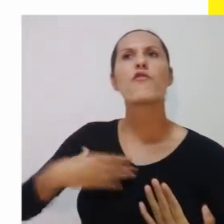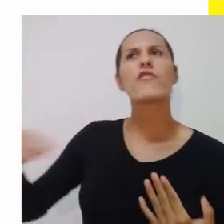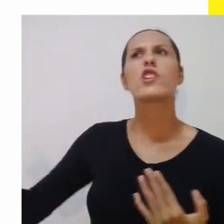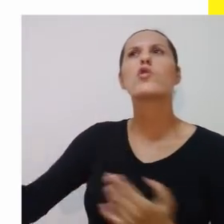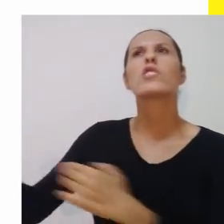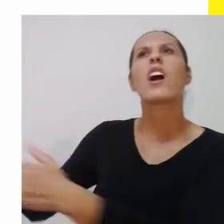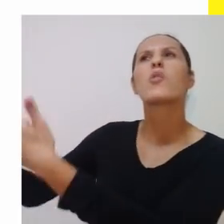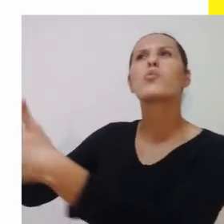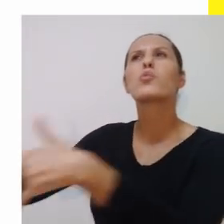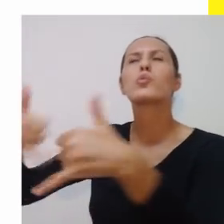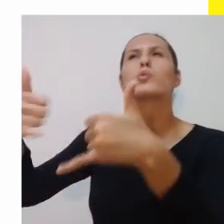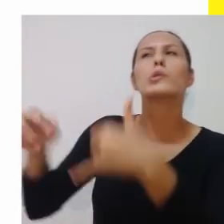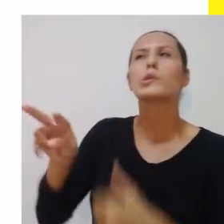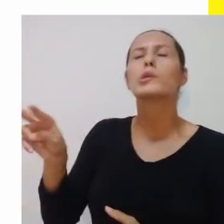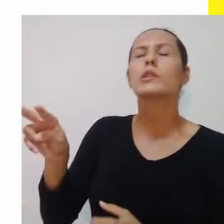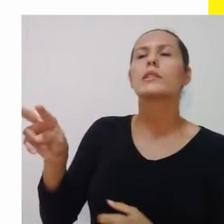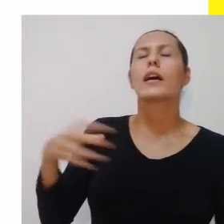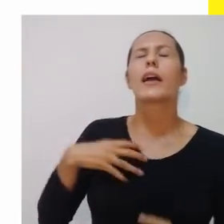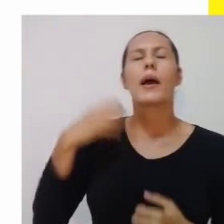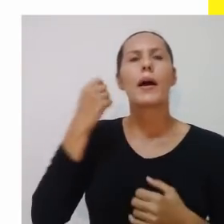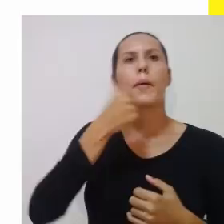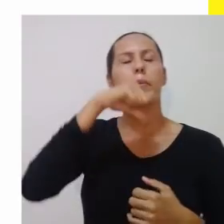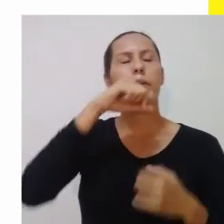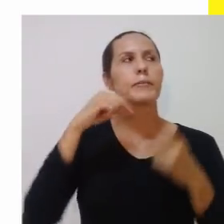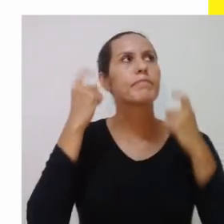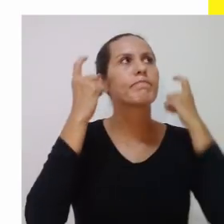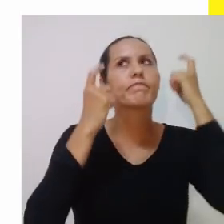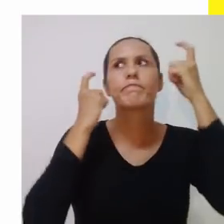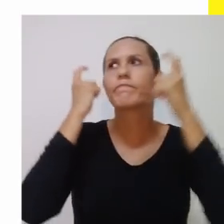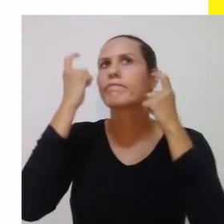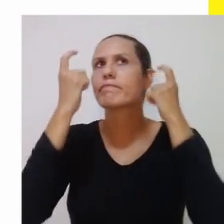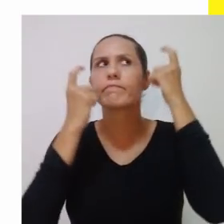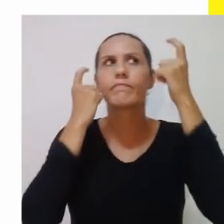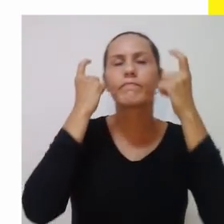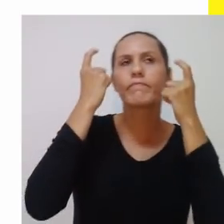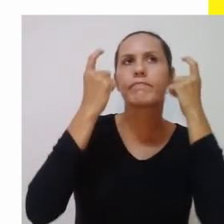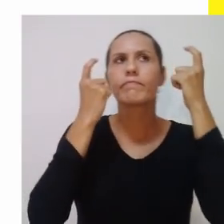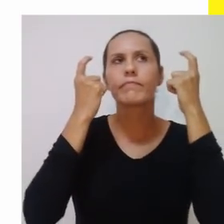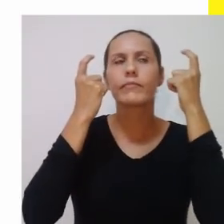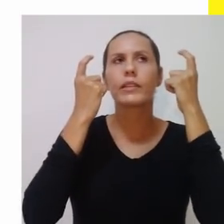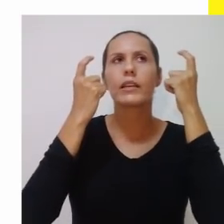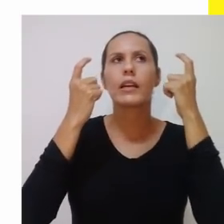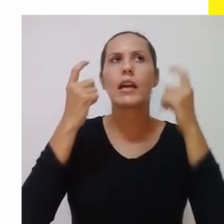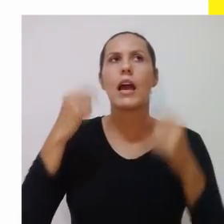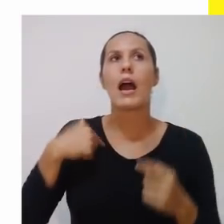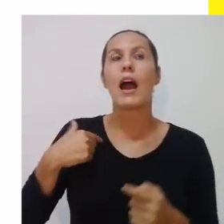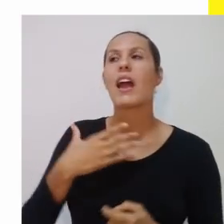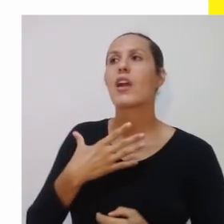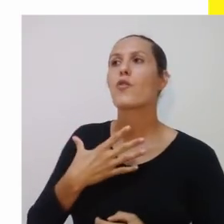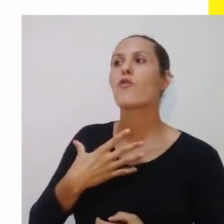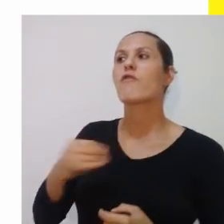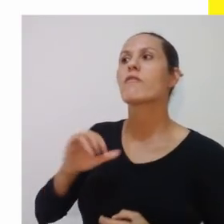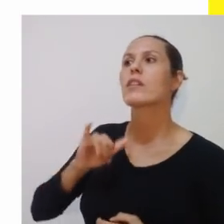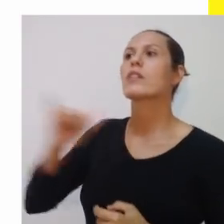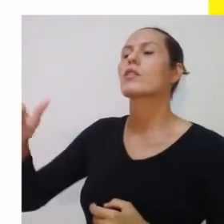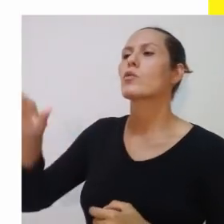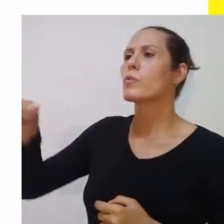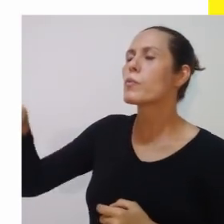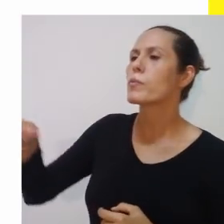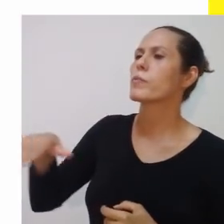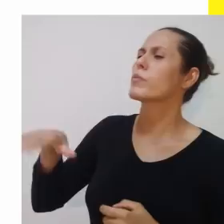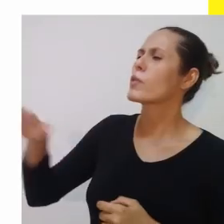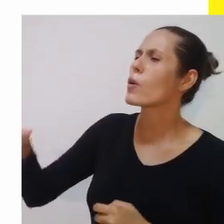O filho está bulindo e a mãe está preocupada. Preocupada, aquela mãe alerta o seu